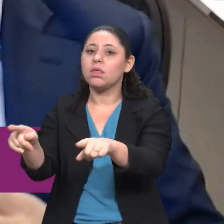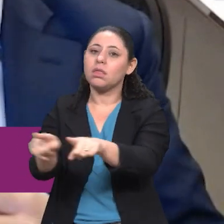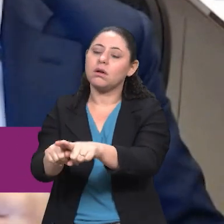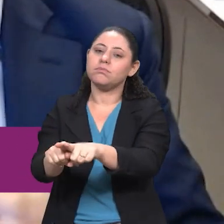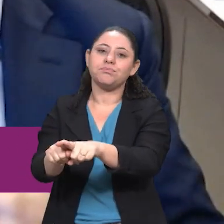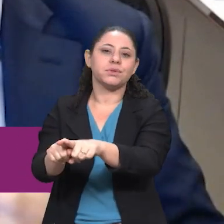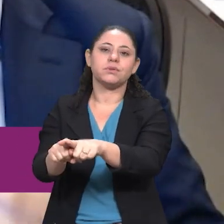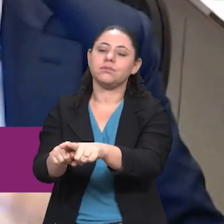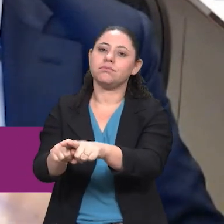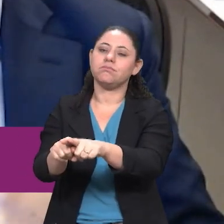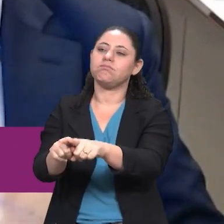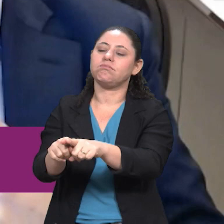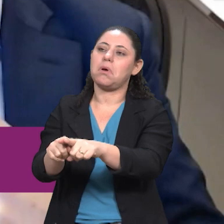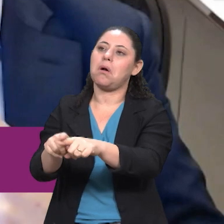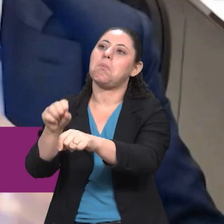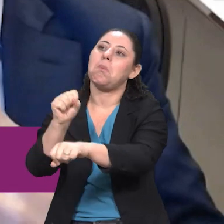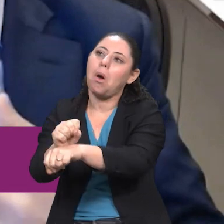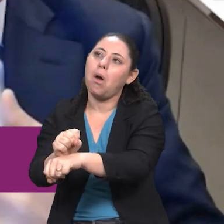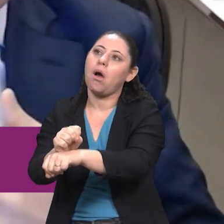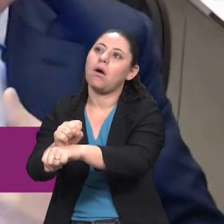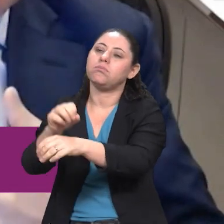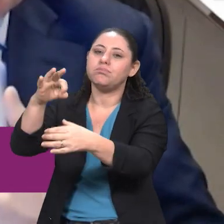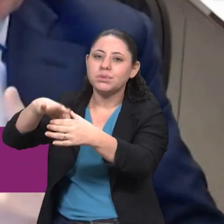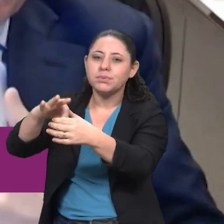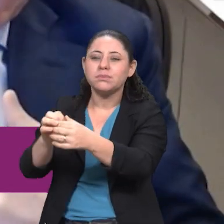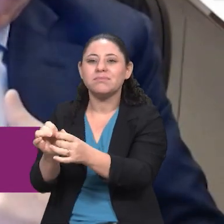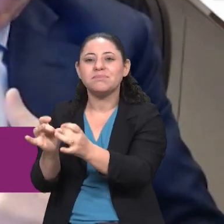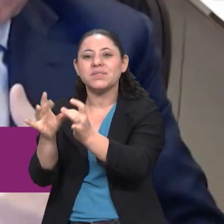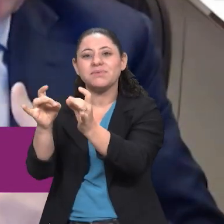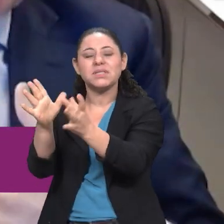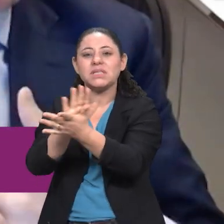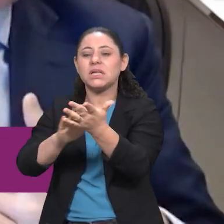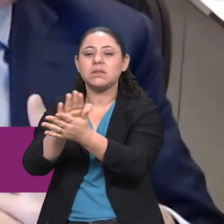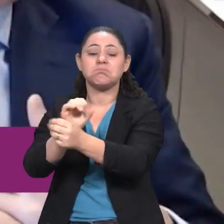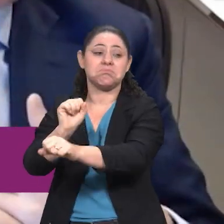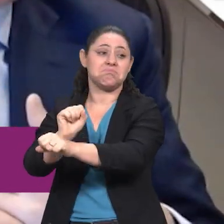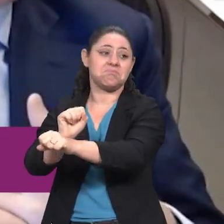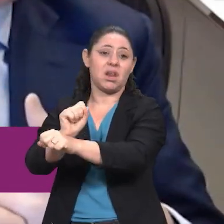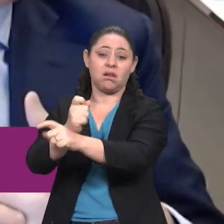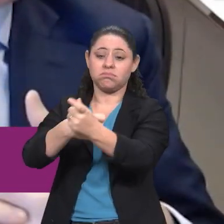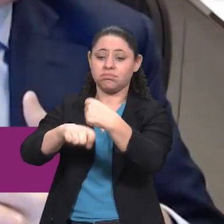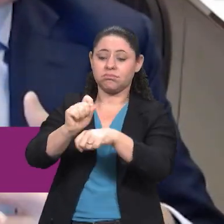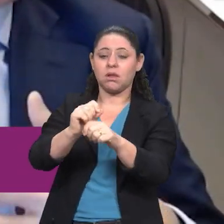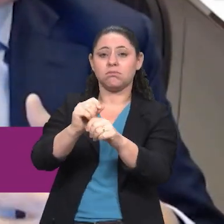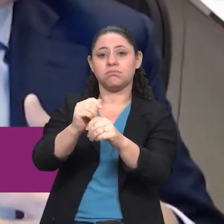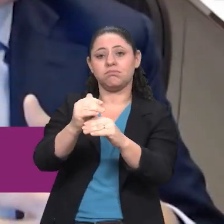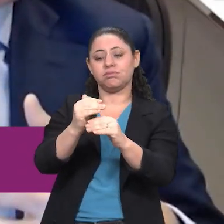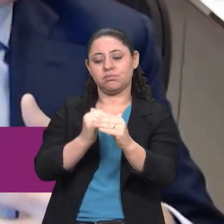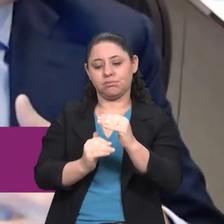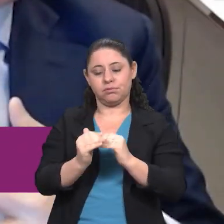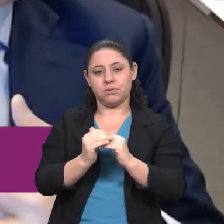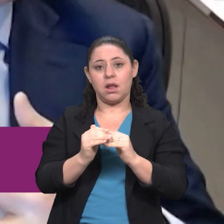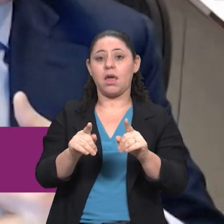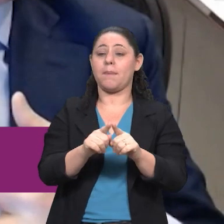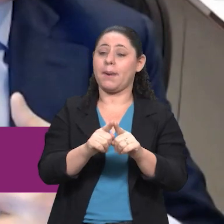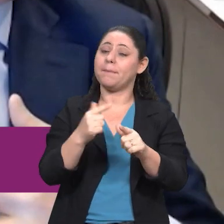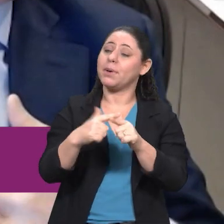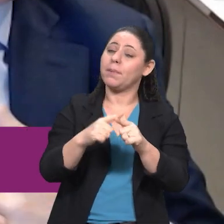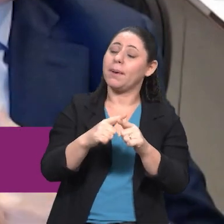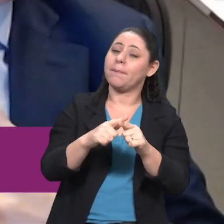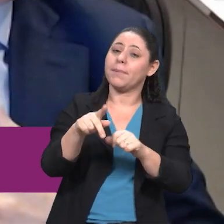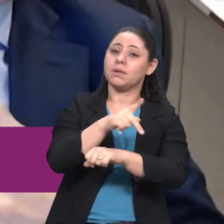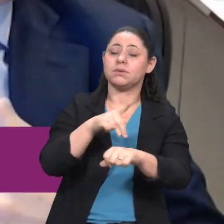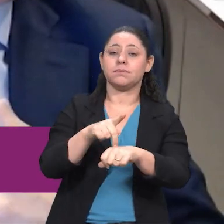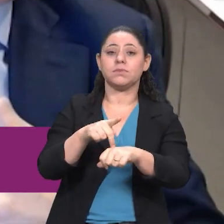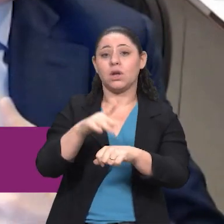sendo uma área improdutiva, que é ruim para o nosso estado, que é ruim para o Brasil. E nós sabemos que a conclusão aí dos